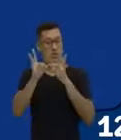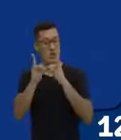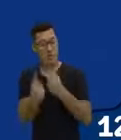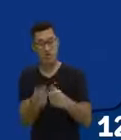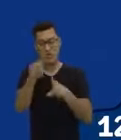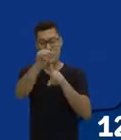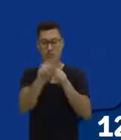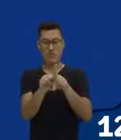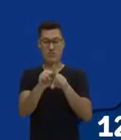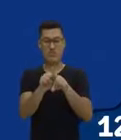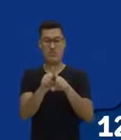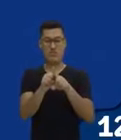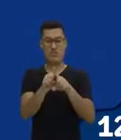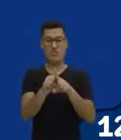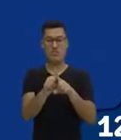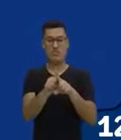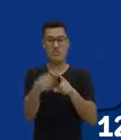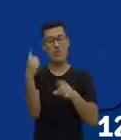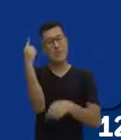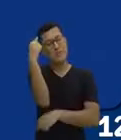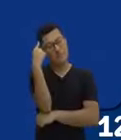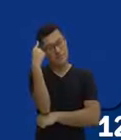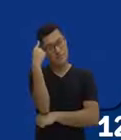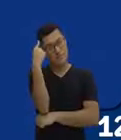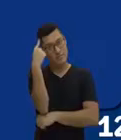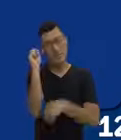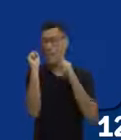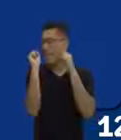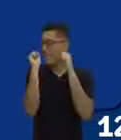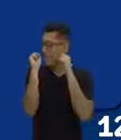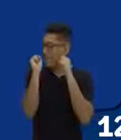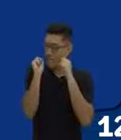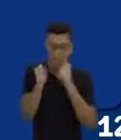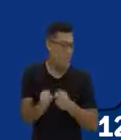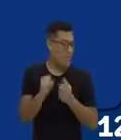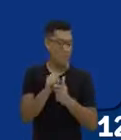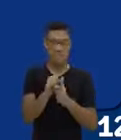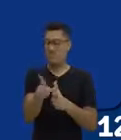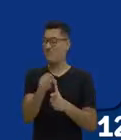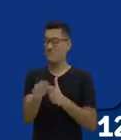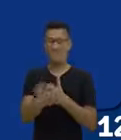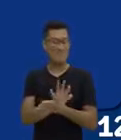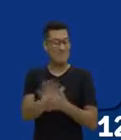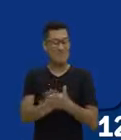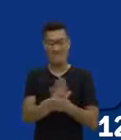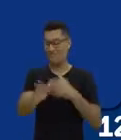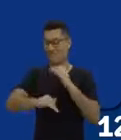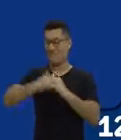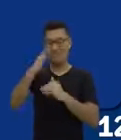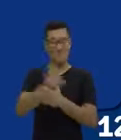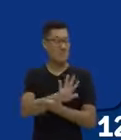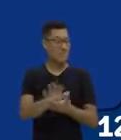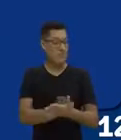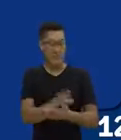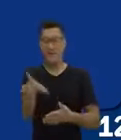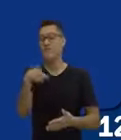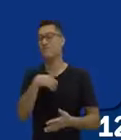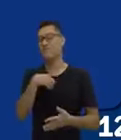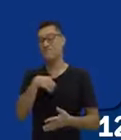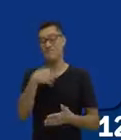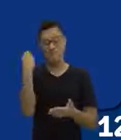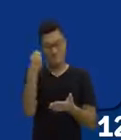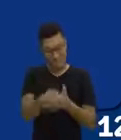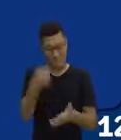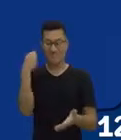esse gasto. Pensa, ele pode não vender nada, ele pode não produzir nada, mas ele vai ter esse gasto todo